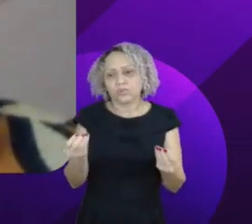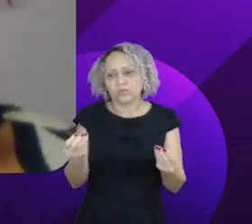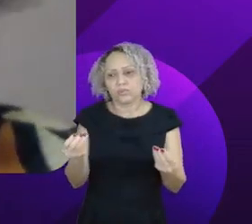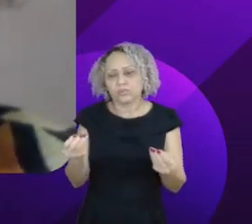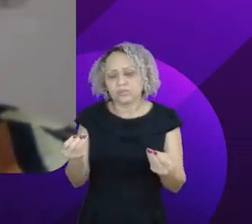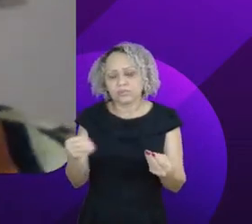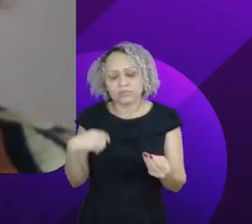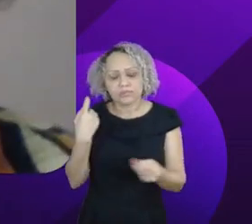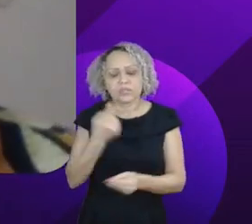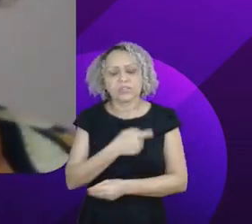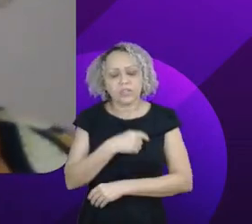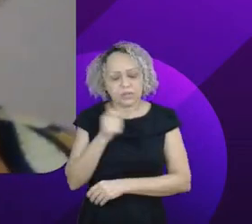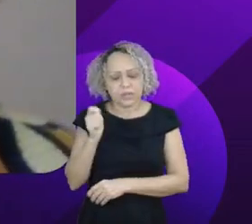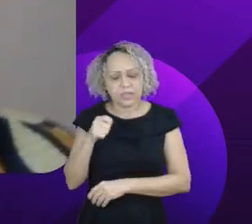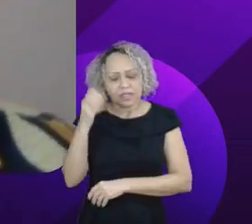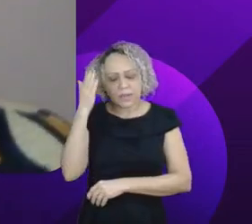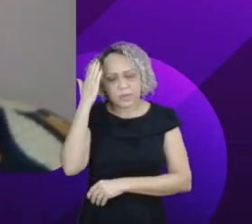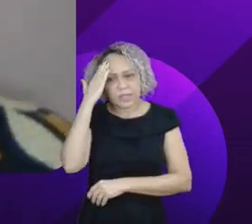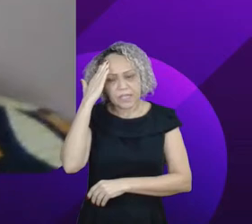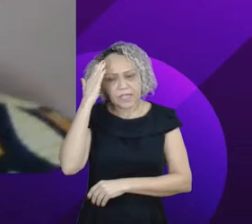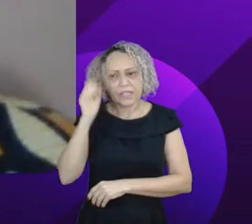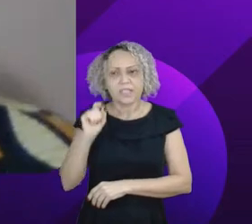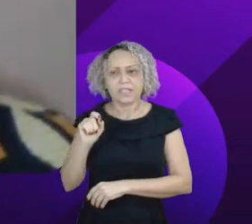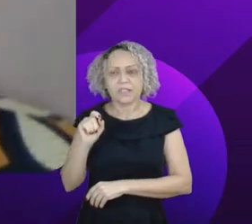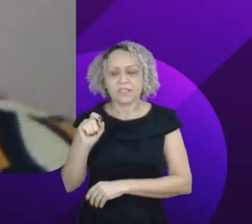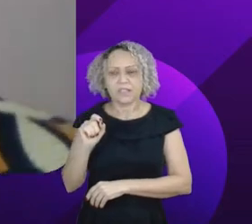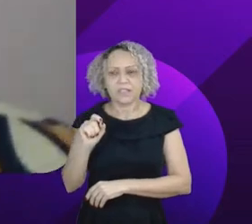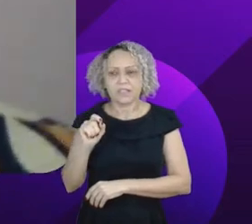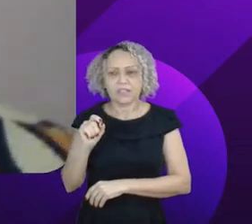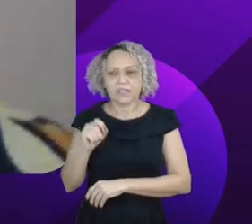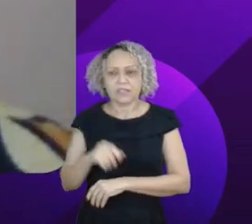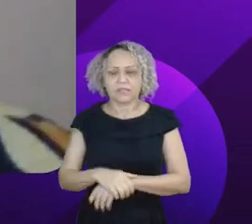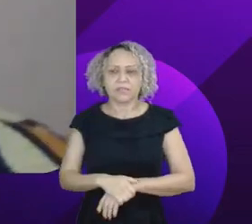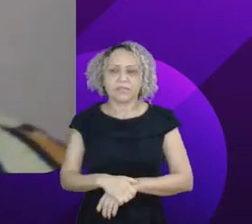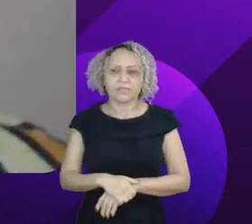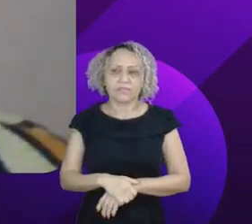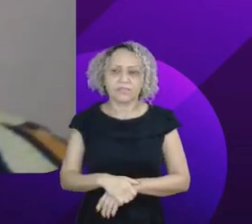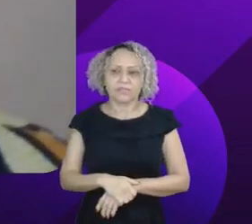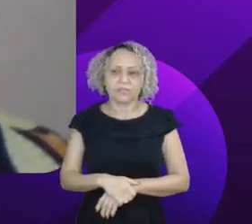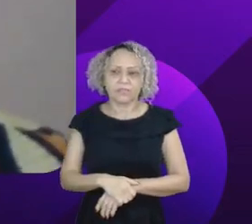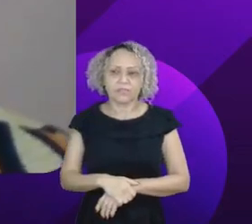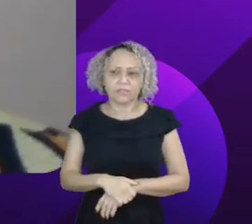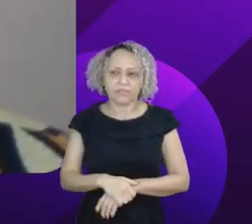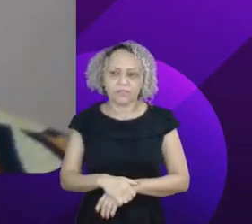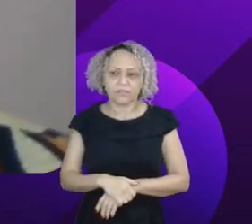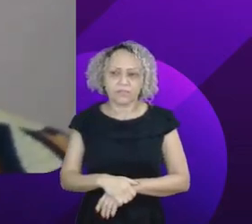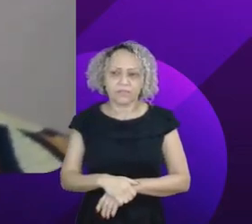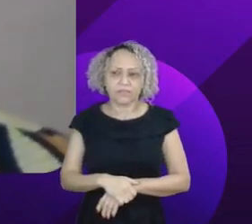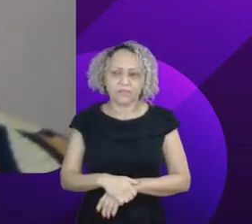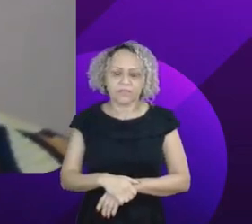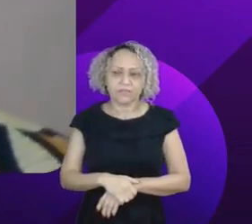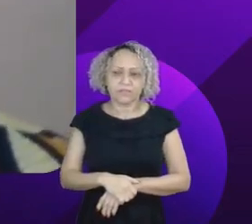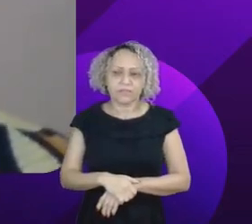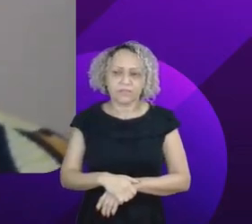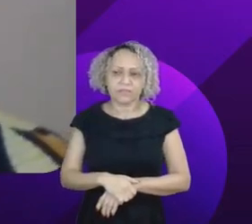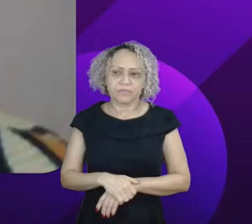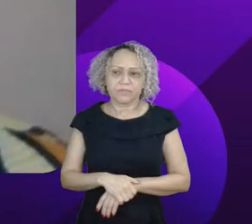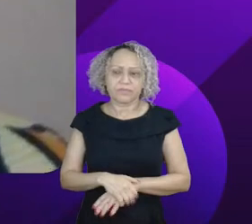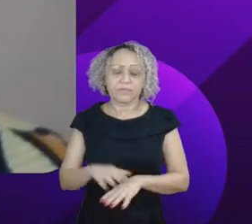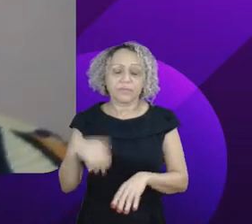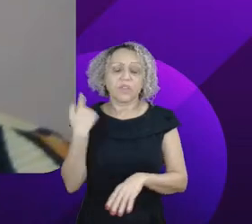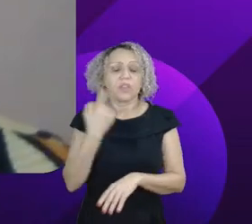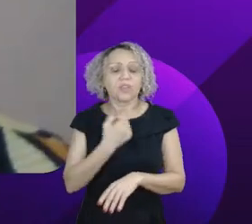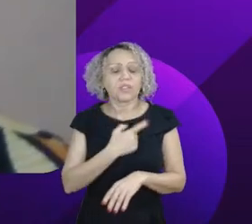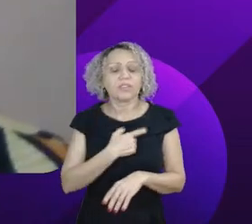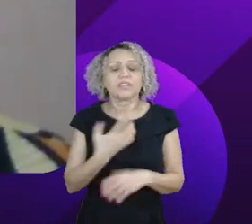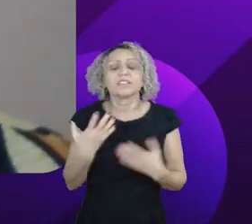Que a gente precisa compreender que não pode ser, na política cultural, uma cereja do bolo. Né? A gente quer